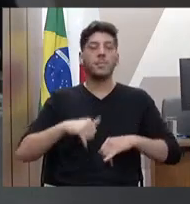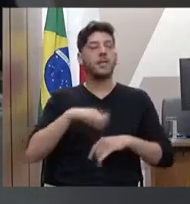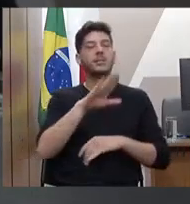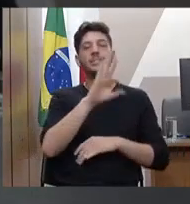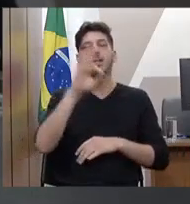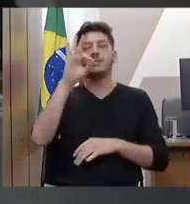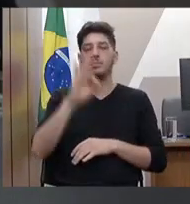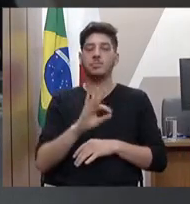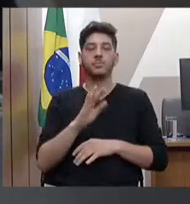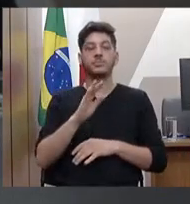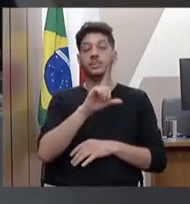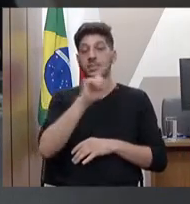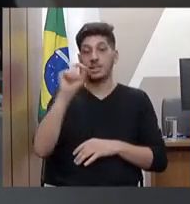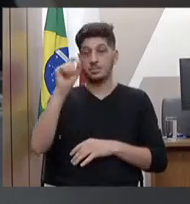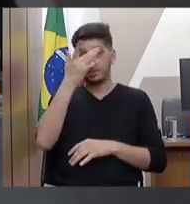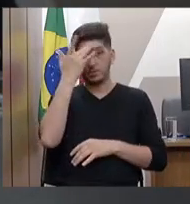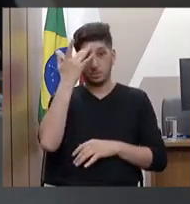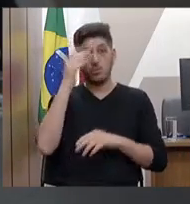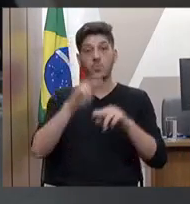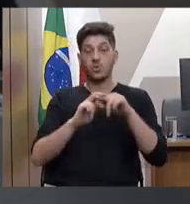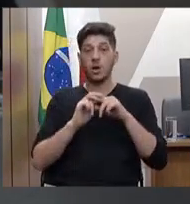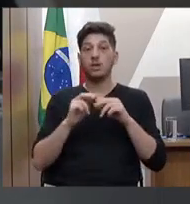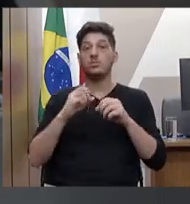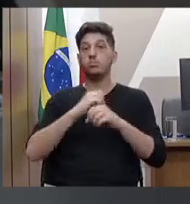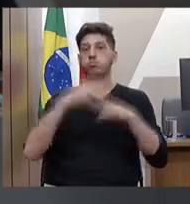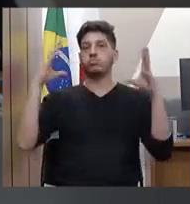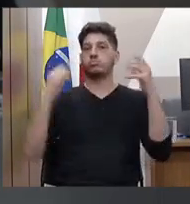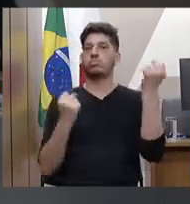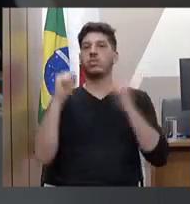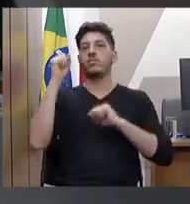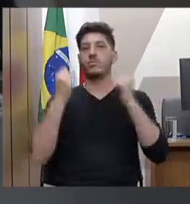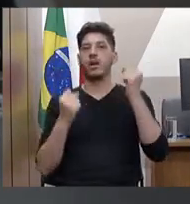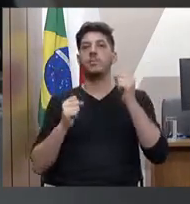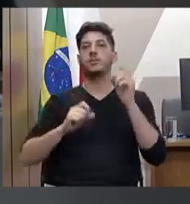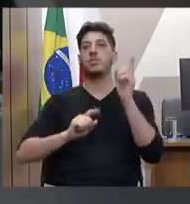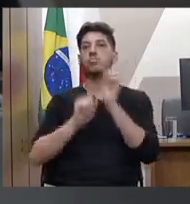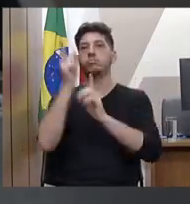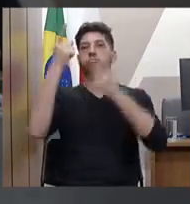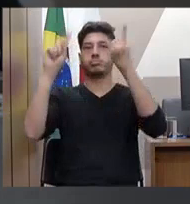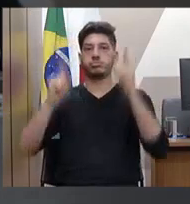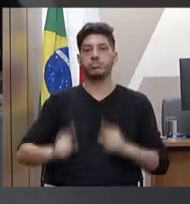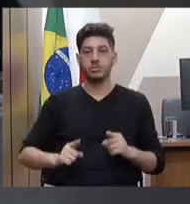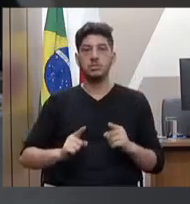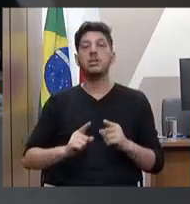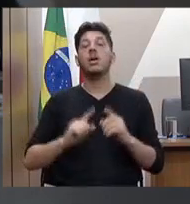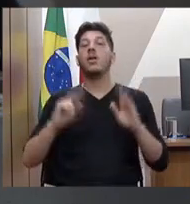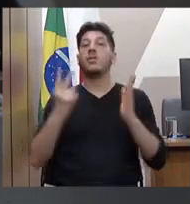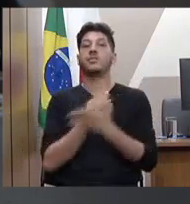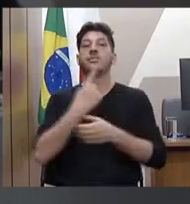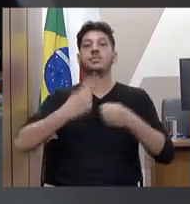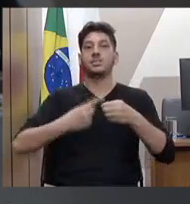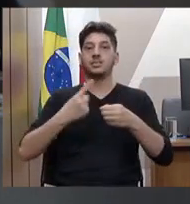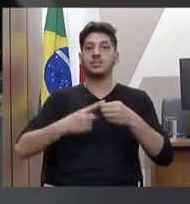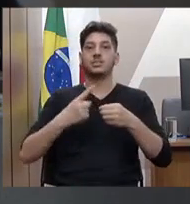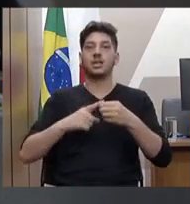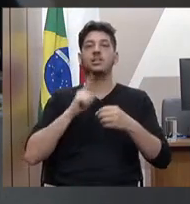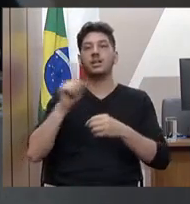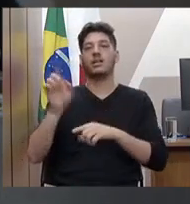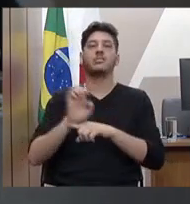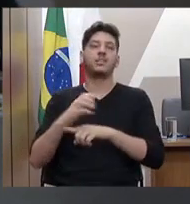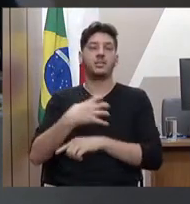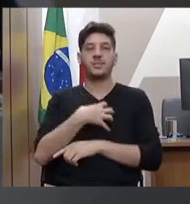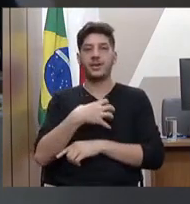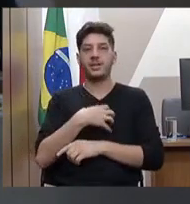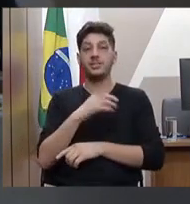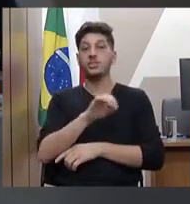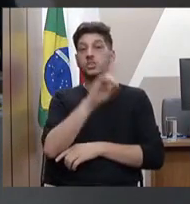vítimas por consequências da explosão de uma fábrica de fogos de artifício ocorrida no município de Santo Antônio de Jesus no estado da Bahia em